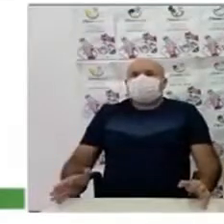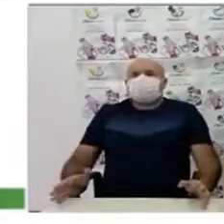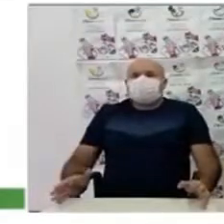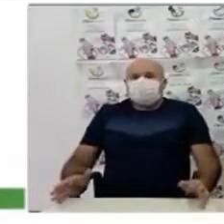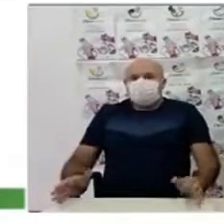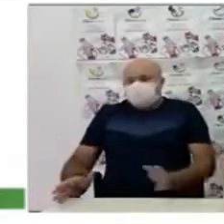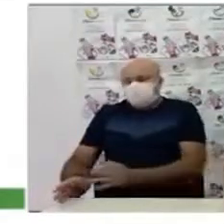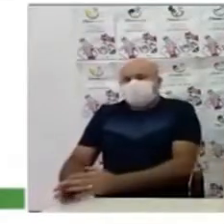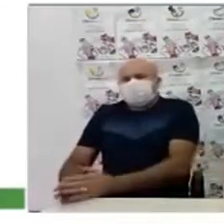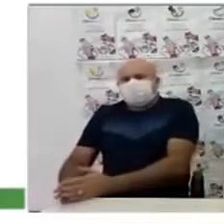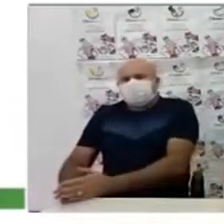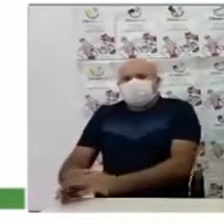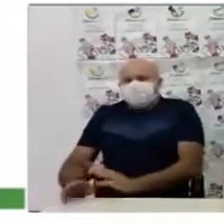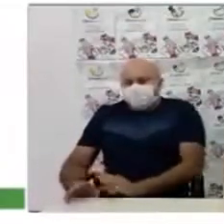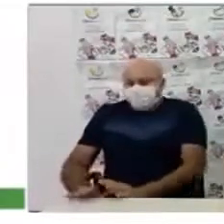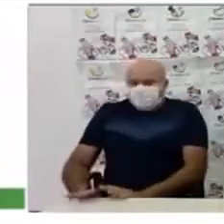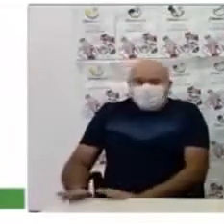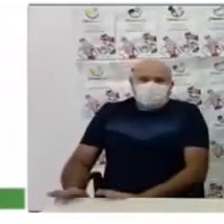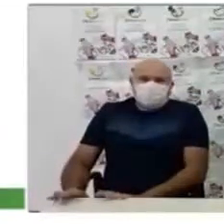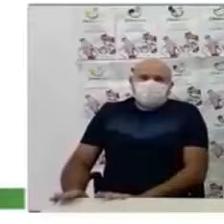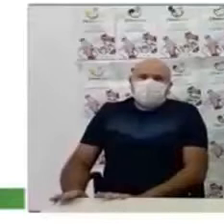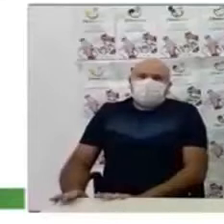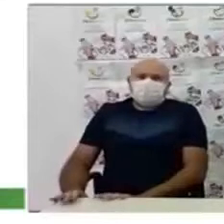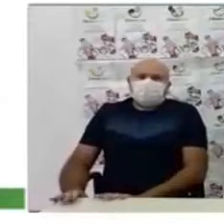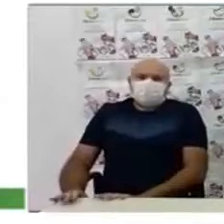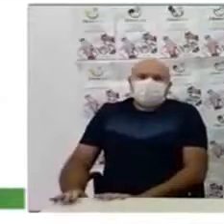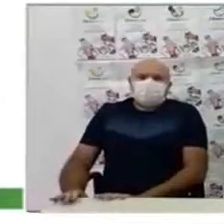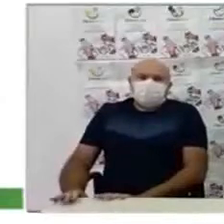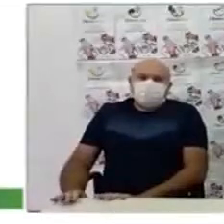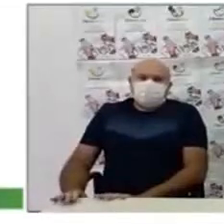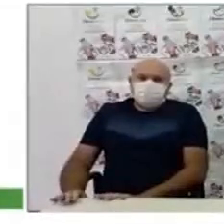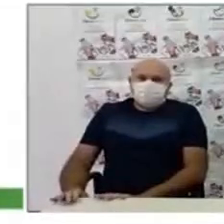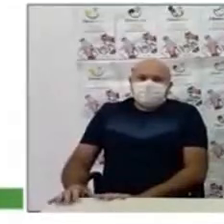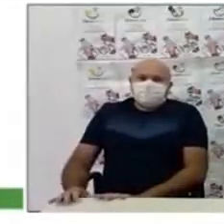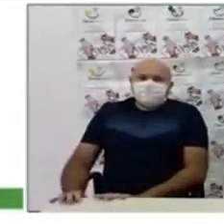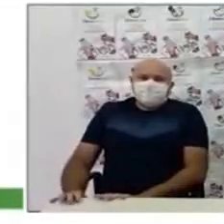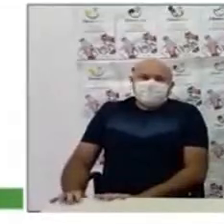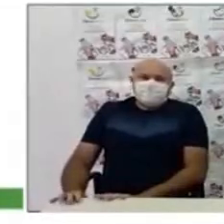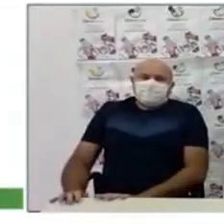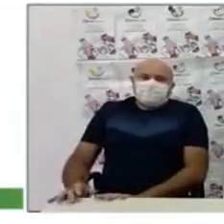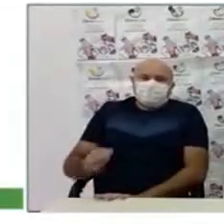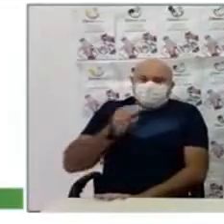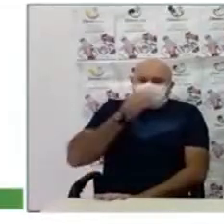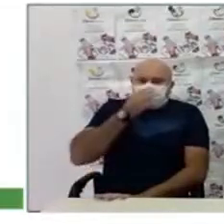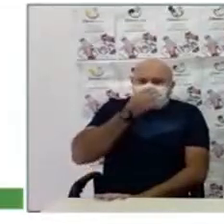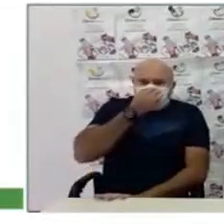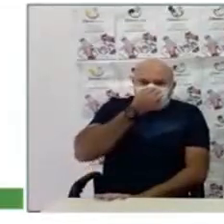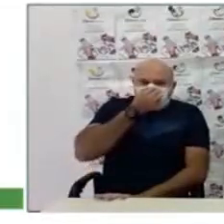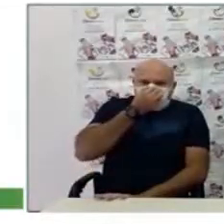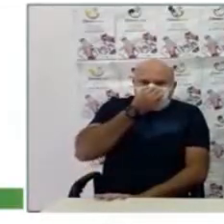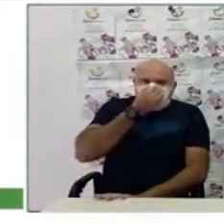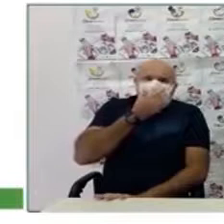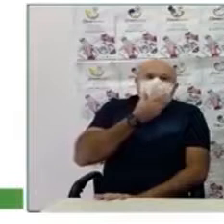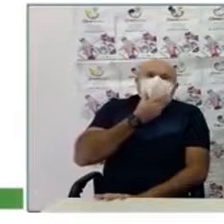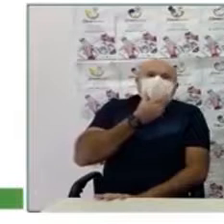de Bohr e vamos finalizar aqui com o modelo atômico de Sommerfeld, né? Então, o que é que você está vendo aí? Ó,